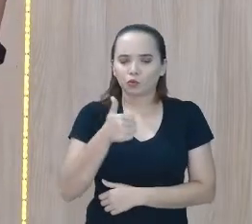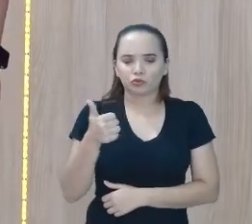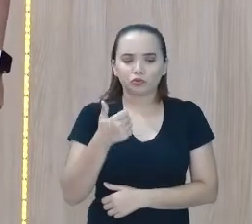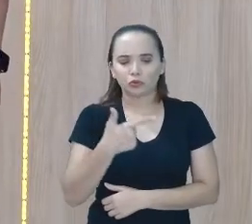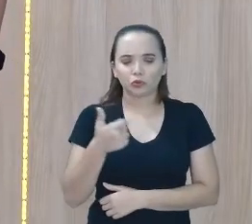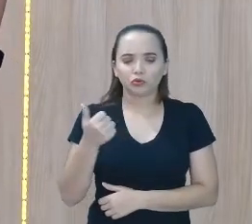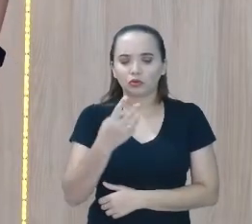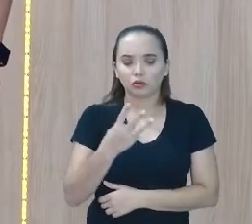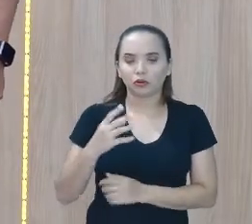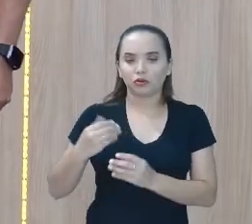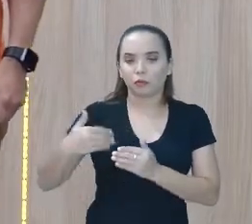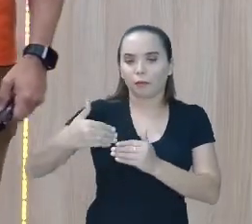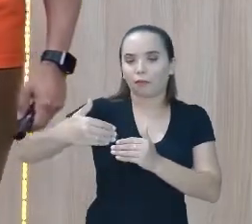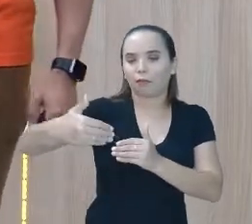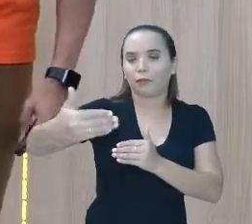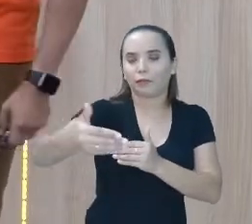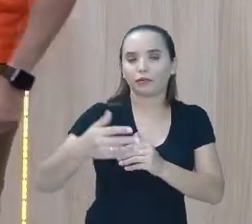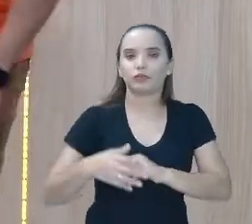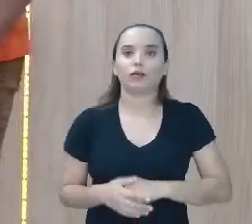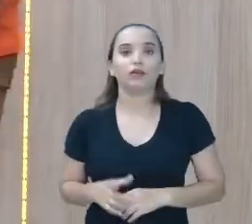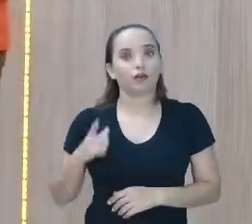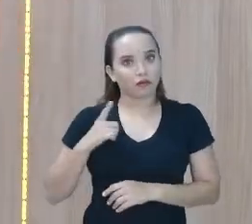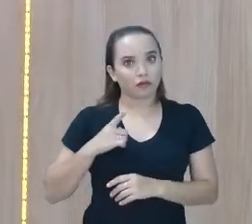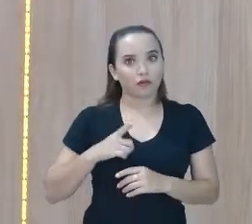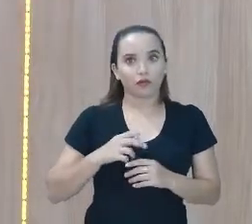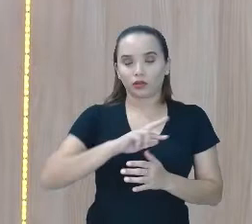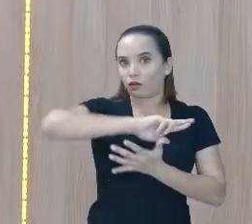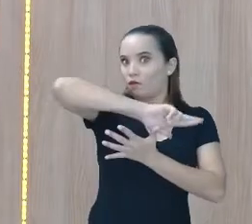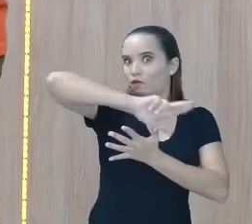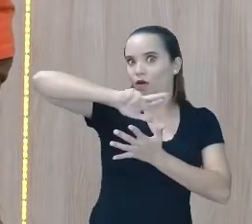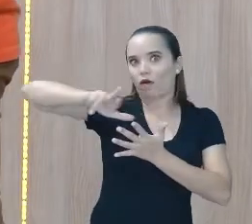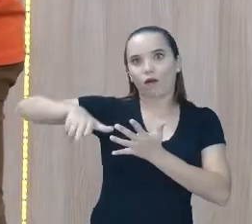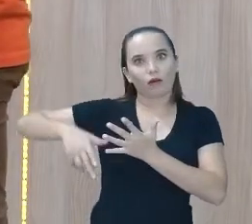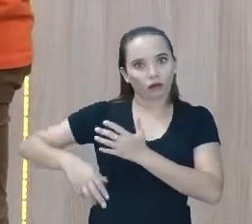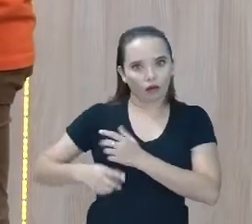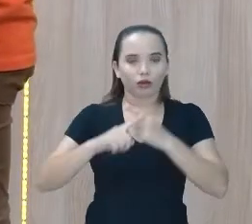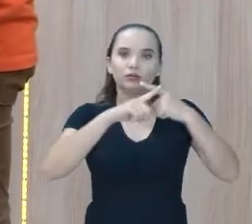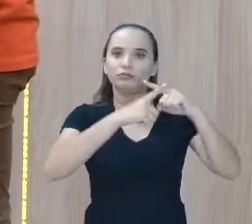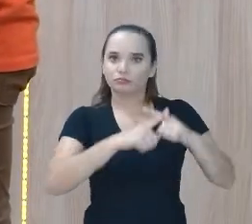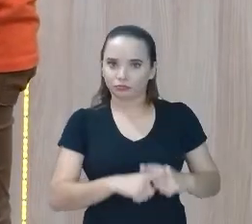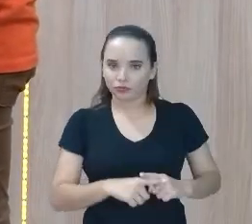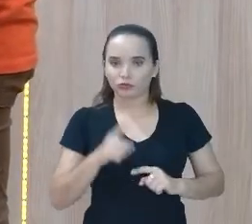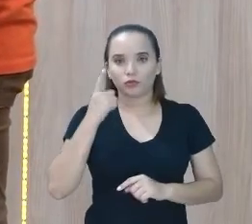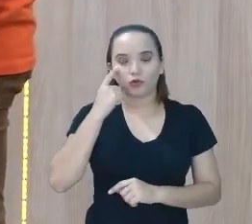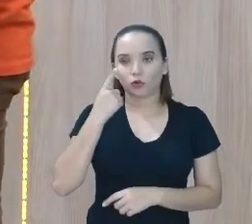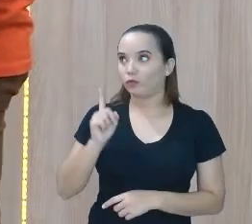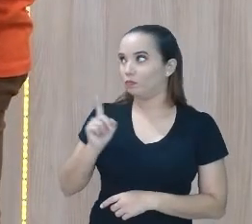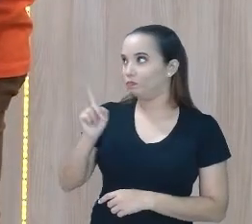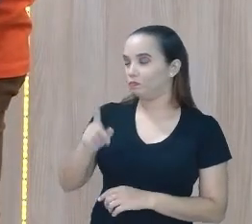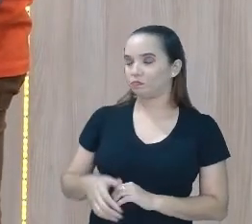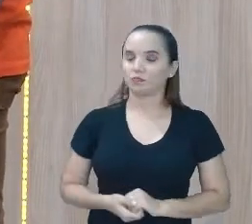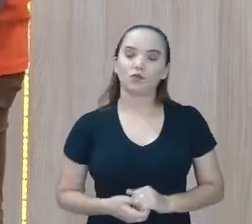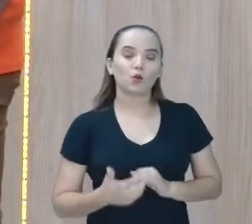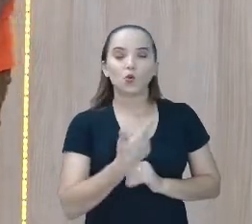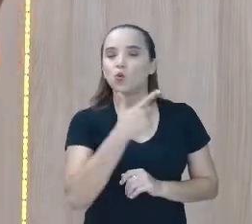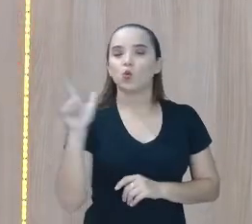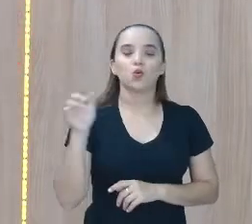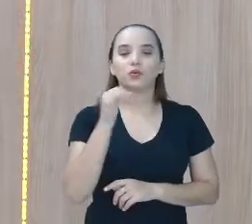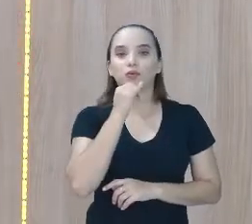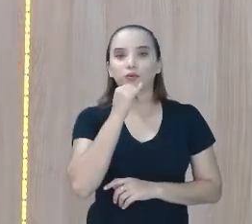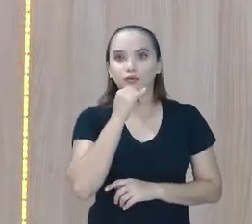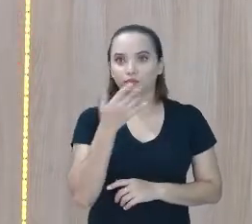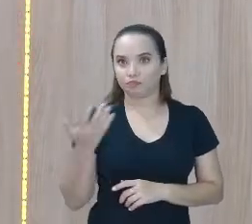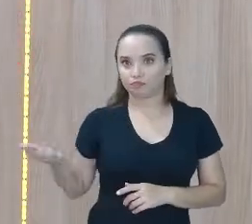ter uma infinidade de múltiplos, tá bom? Observe outra situação aqui, ó. Note que os valores que eu